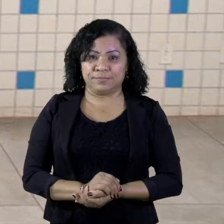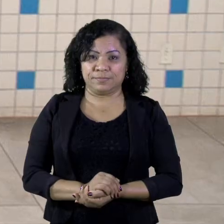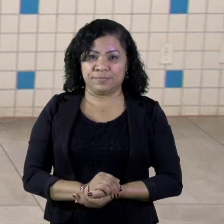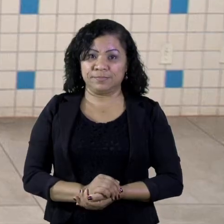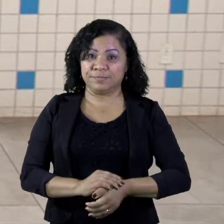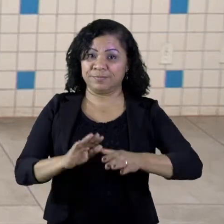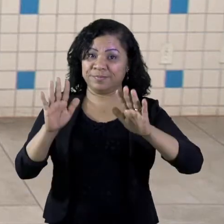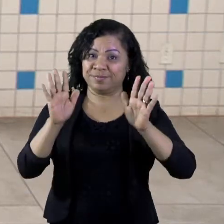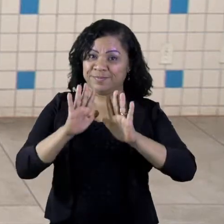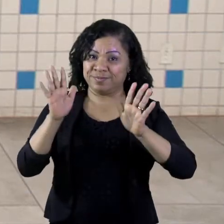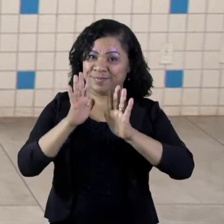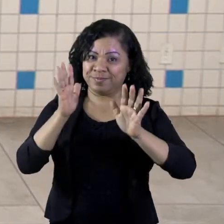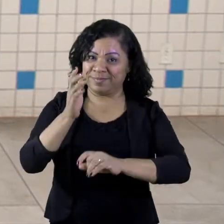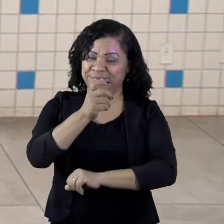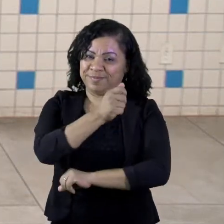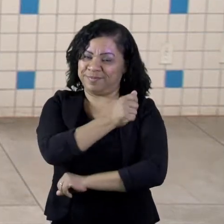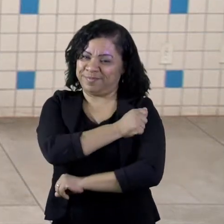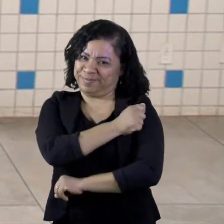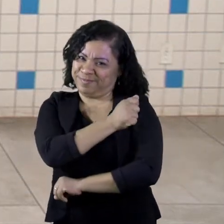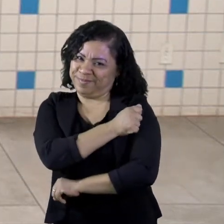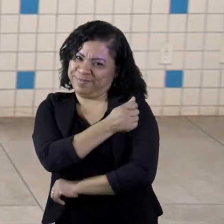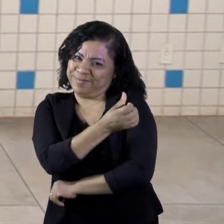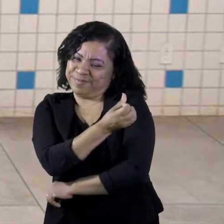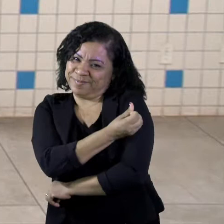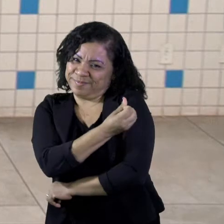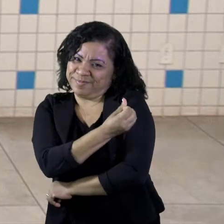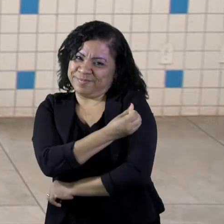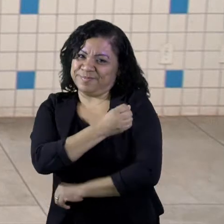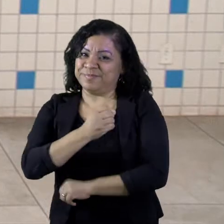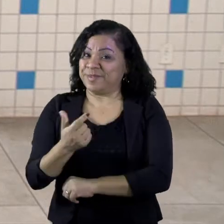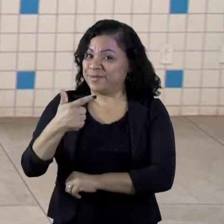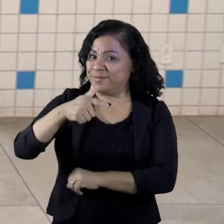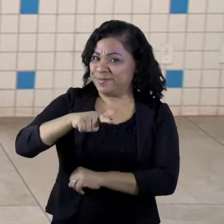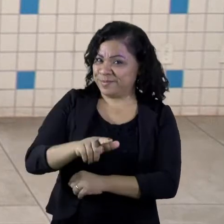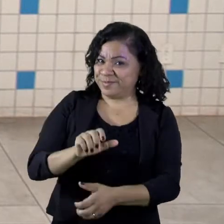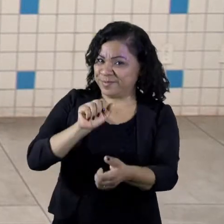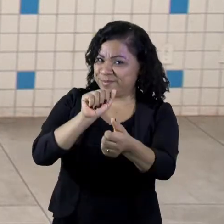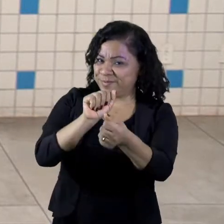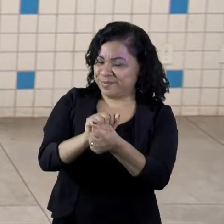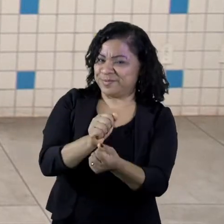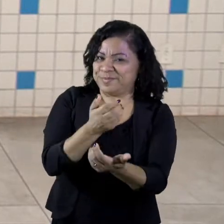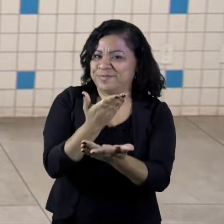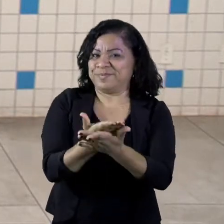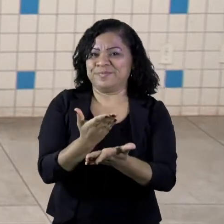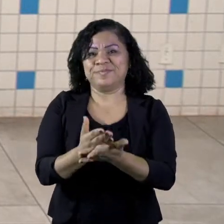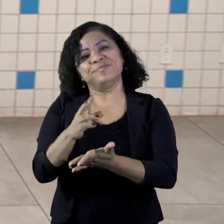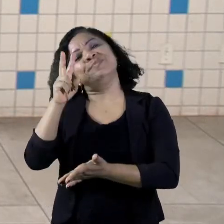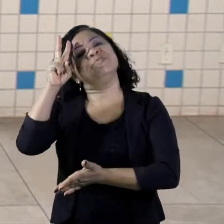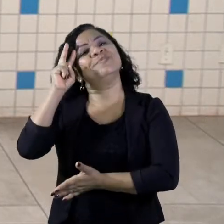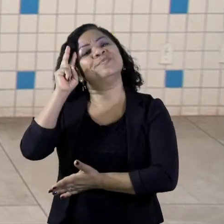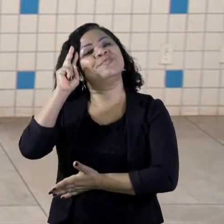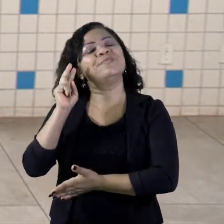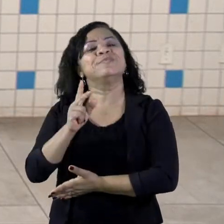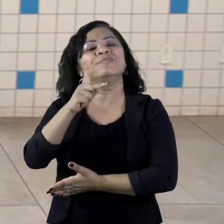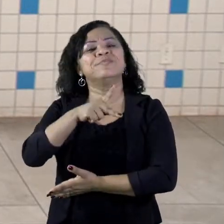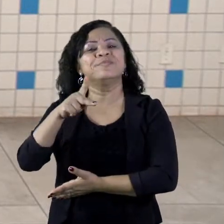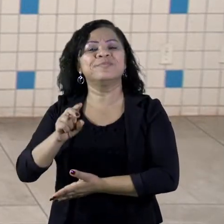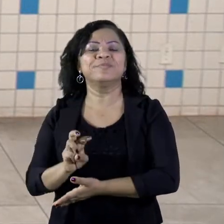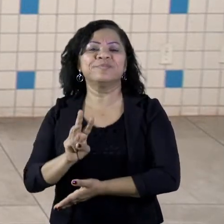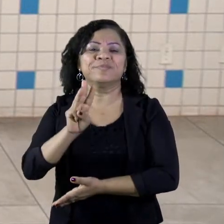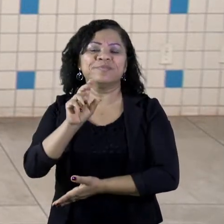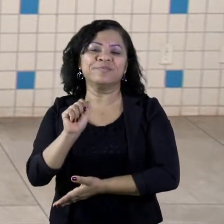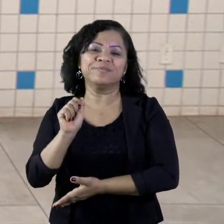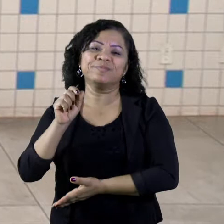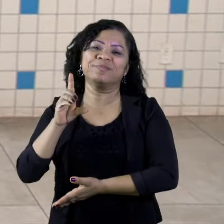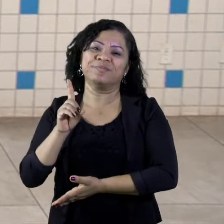Olá, meus caros alunos do sexto ano, de novo aqui com vocês para a aula de História, professor Vanderlei Pedro de